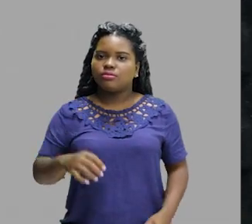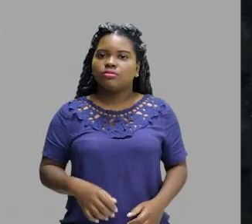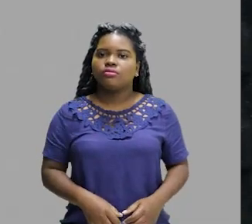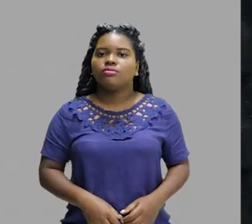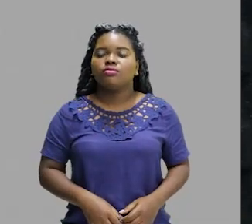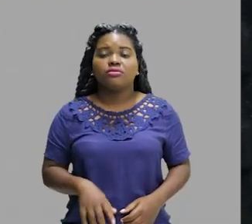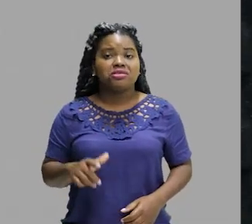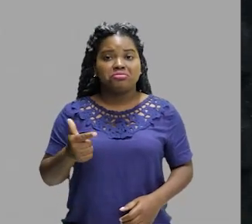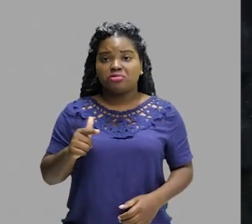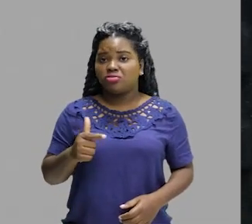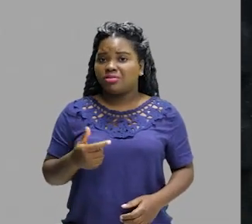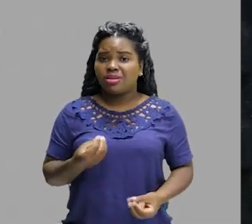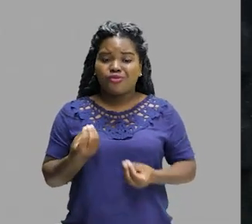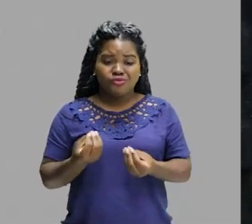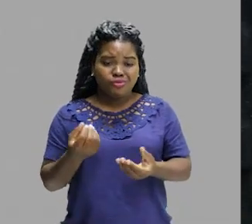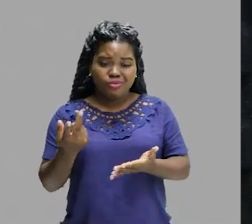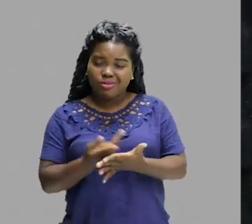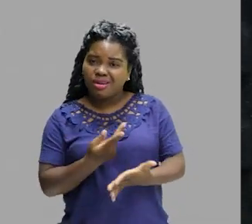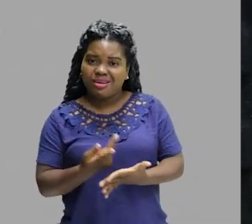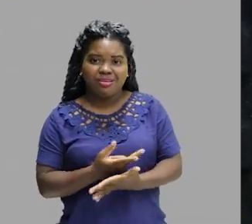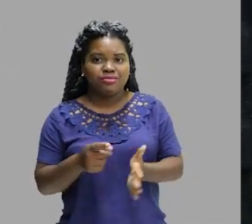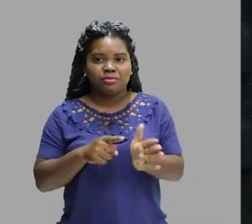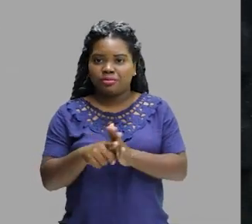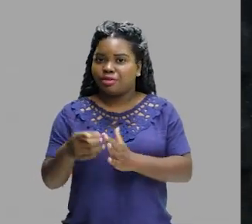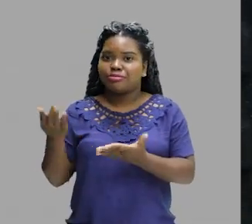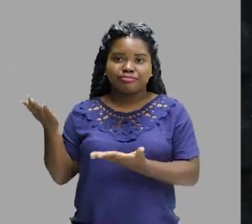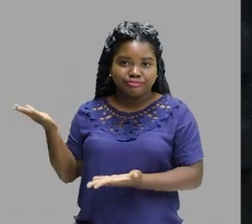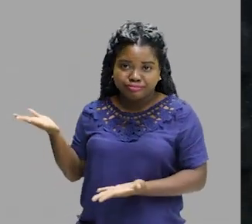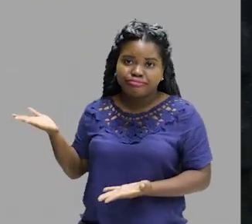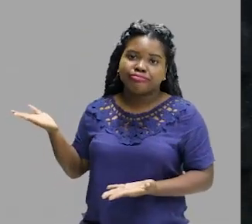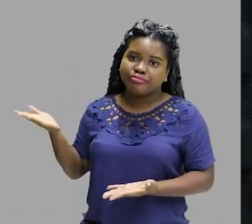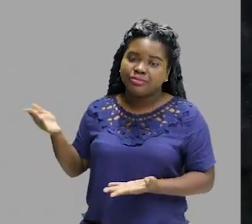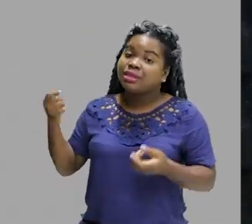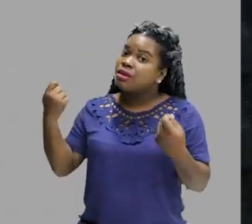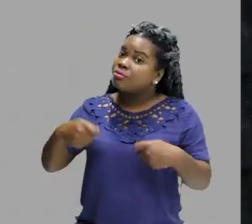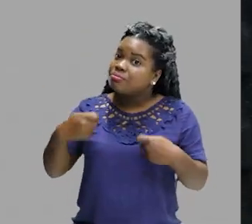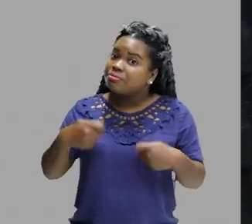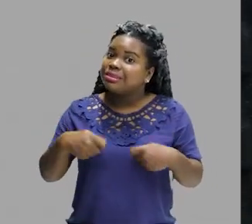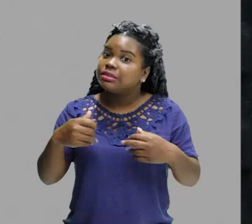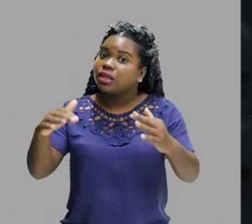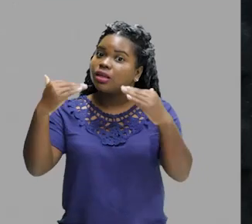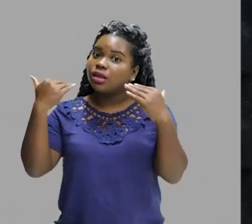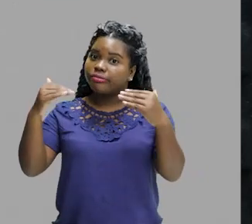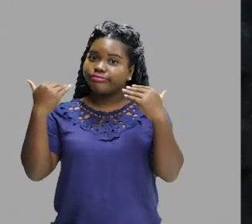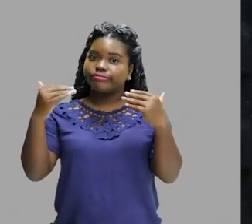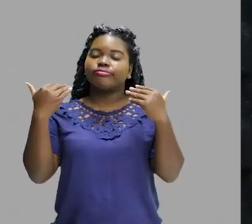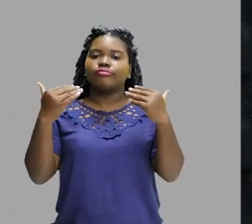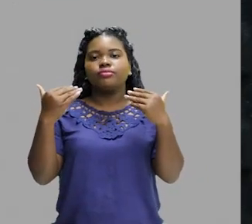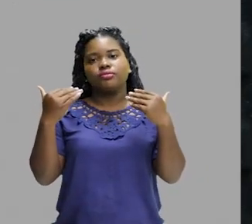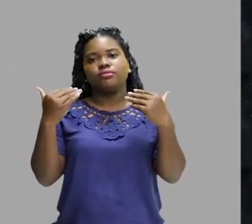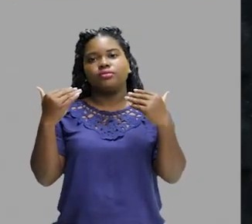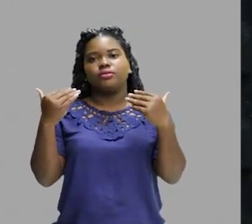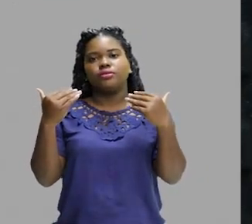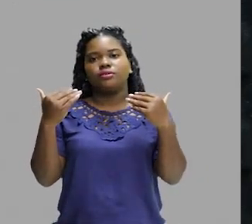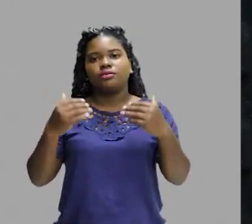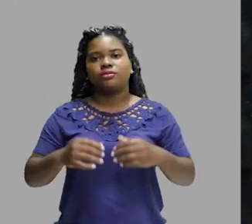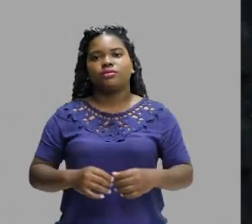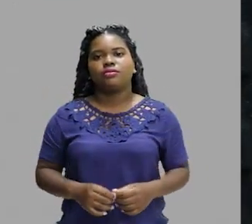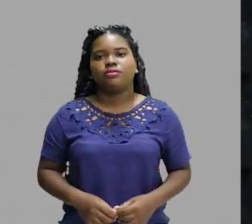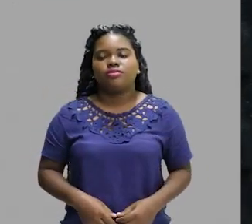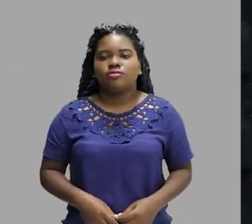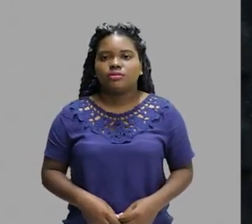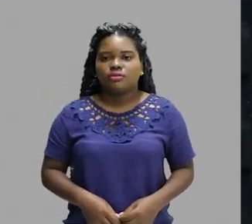como errar uma questão dessa. Precisa estar atento, tá, gente? Precisa estar